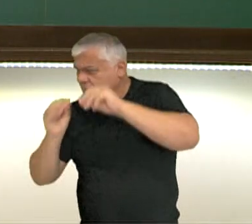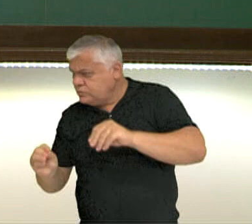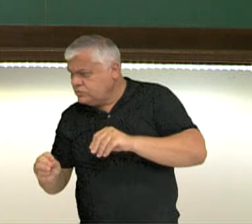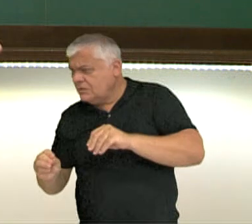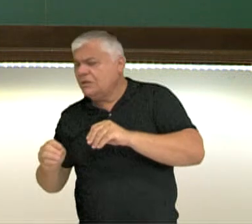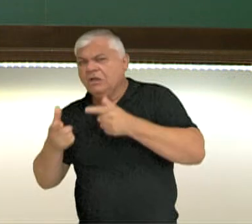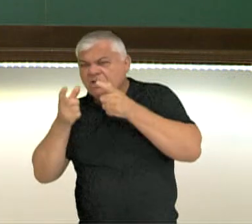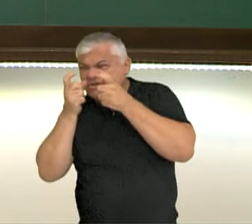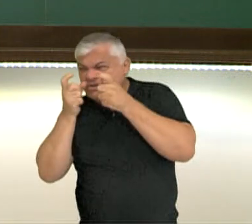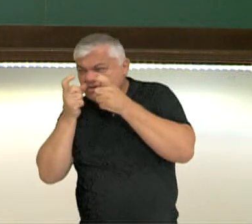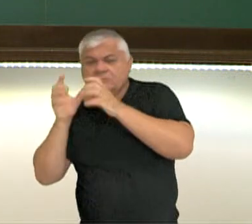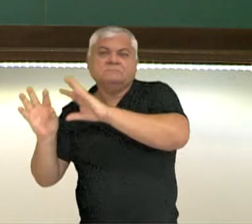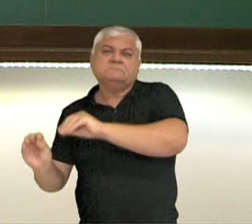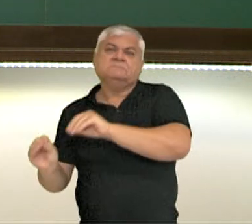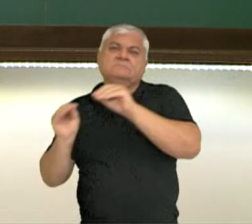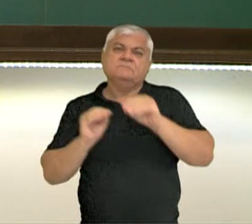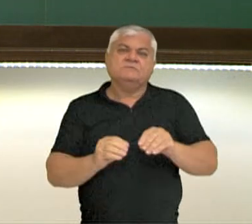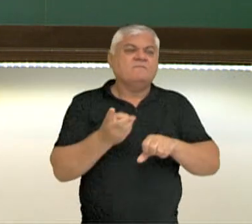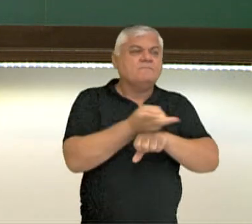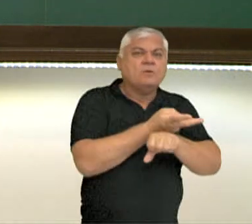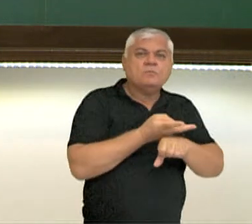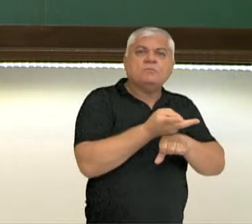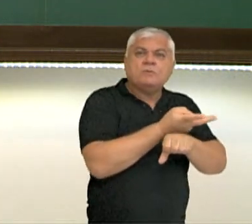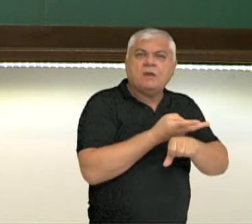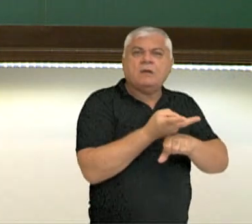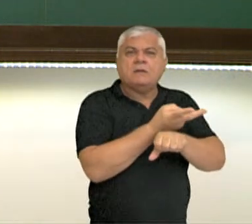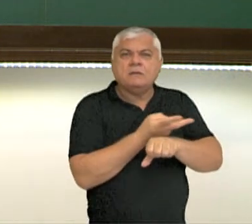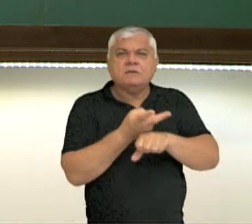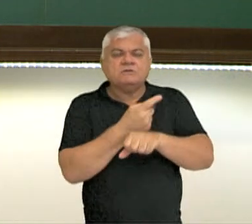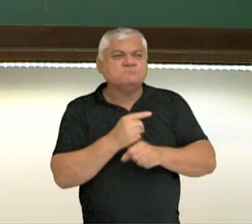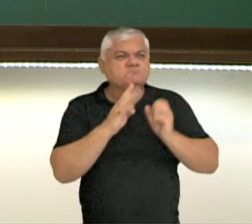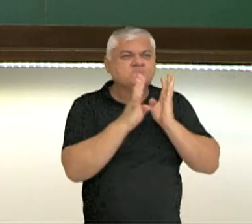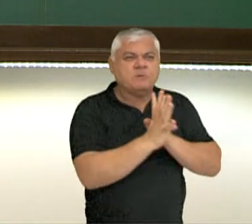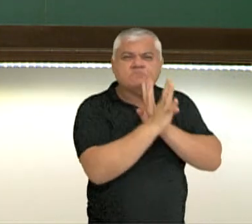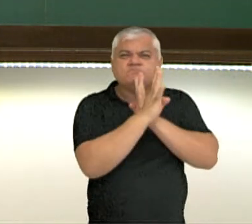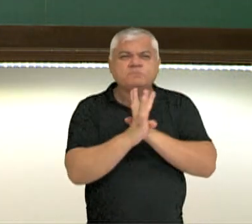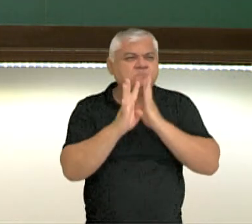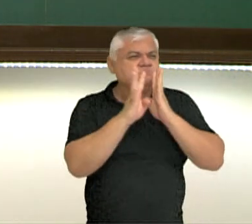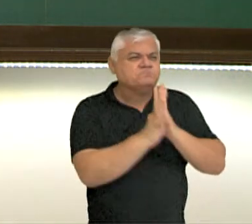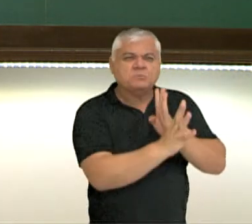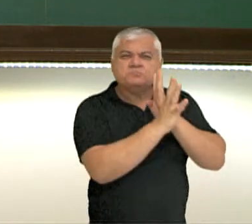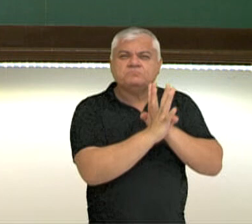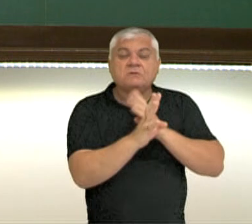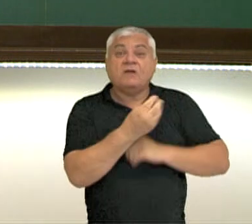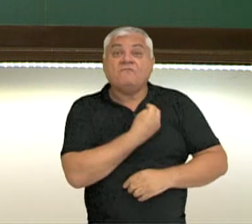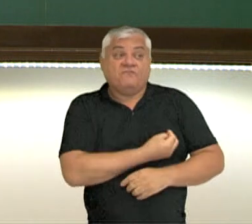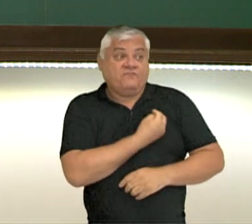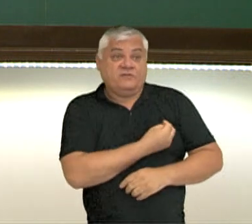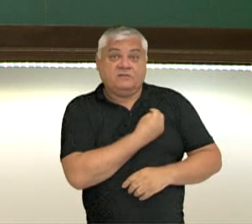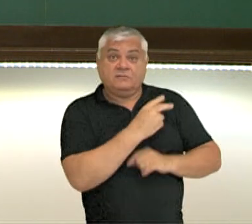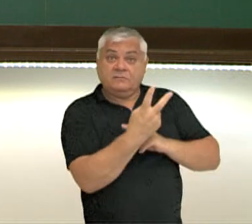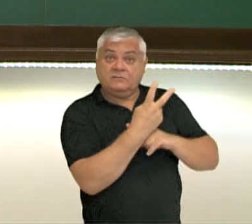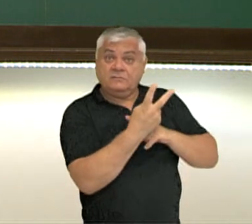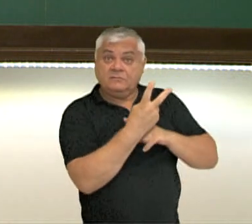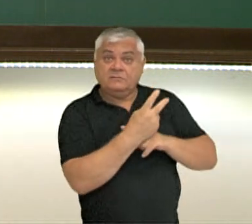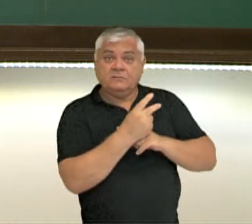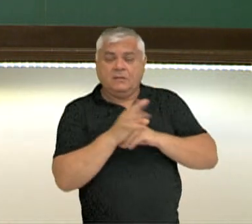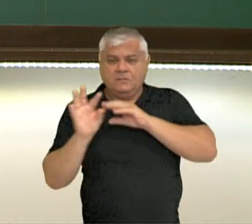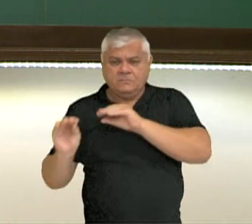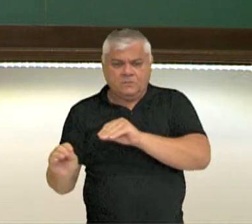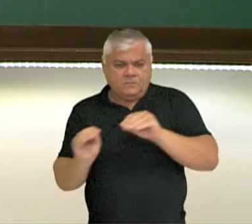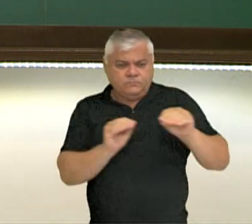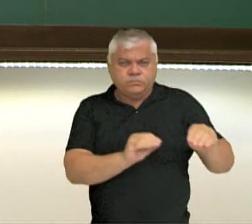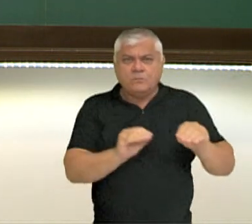mamute, para algum lugar vai. Então nós temos que sair dali, temos que sobreviver. É uma questão de sobrevivência a migração. Né? Ficar